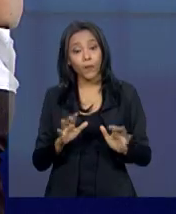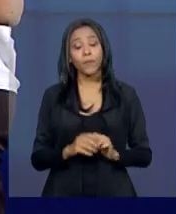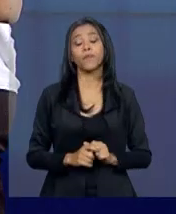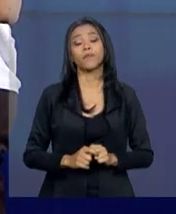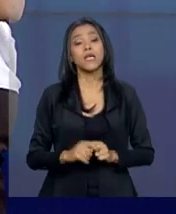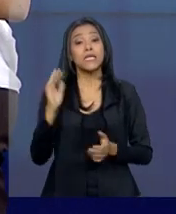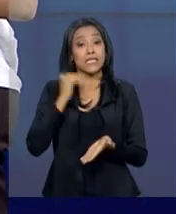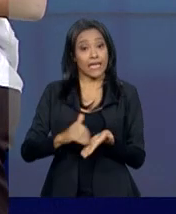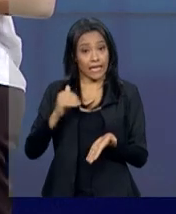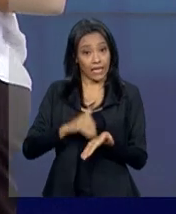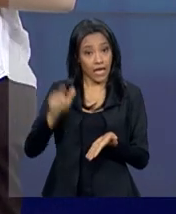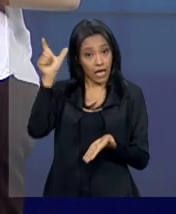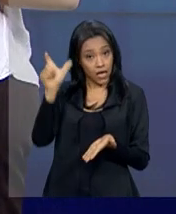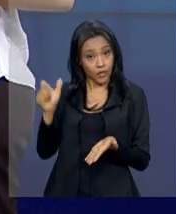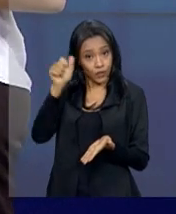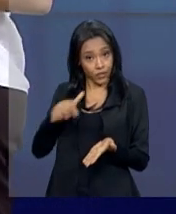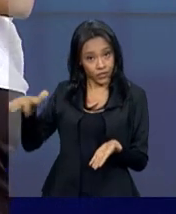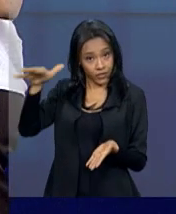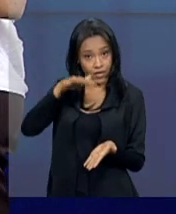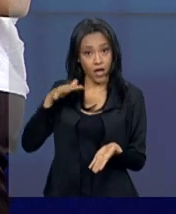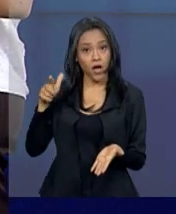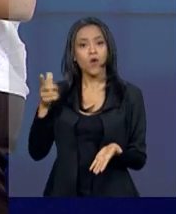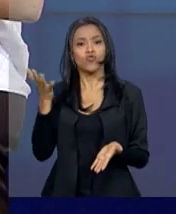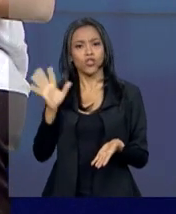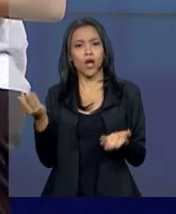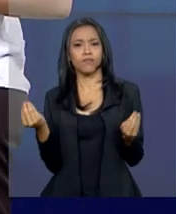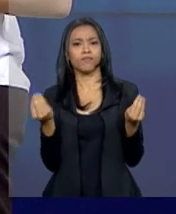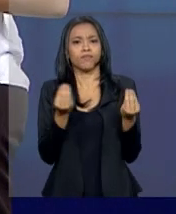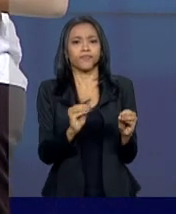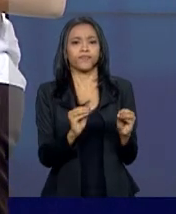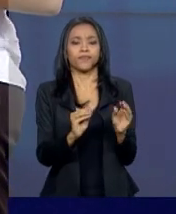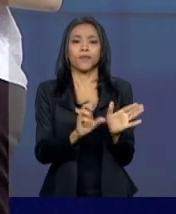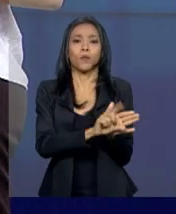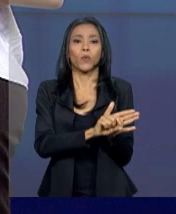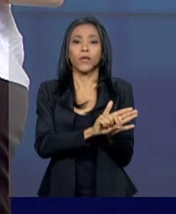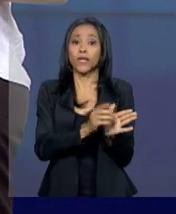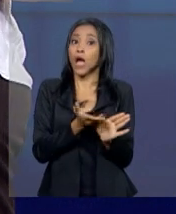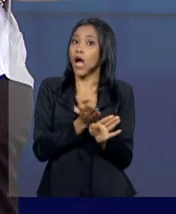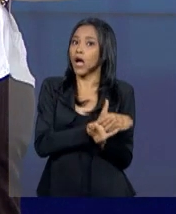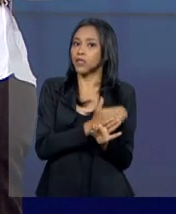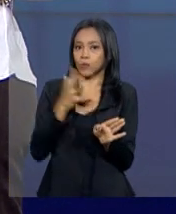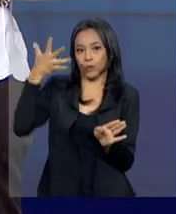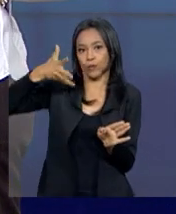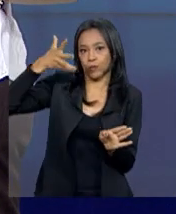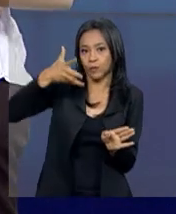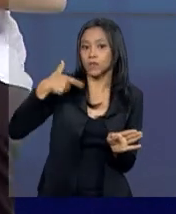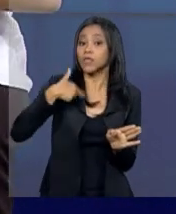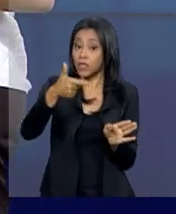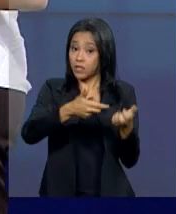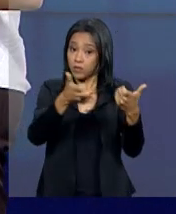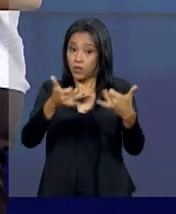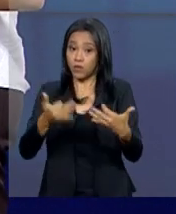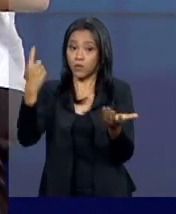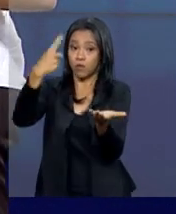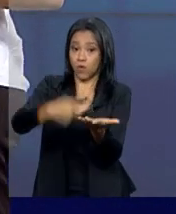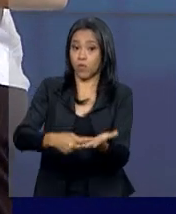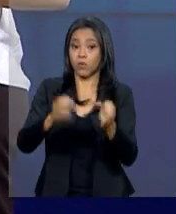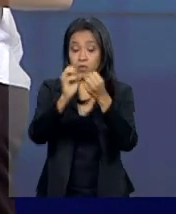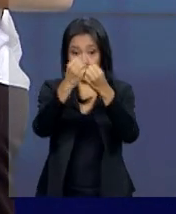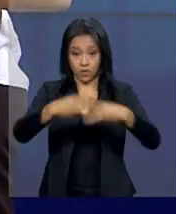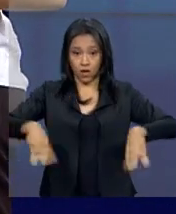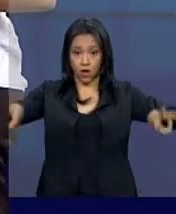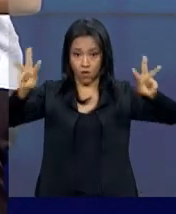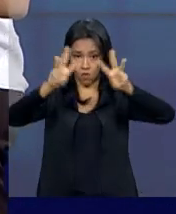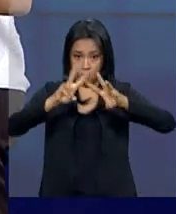secretário geral da onu antónio guterres publicou no twitter antes do discurso ele reafirmou o compromisso da onu com a manutenção da paz ele